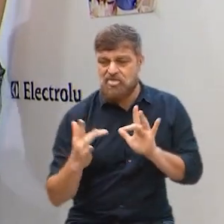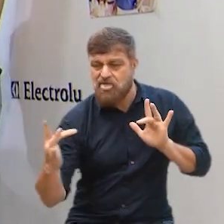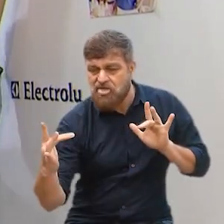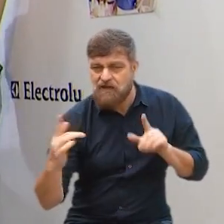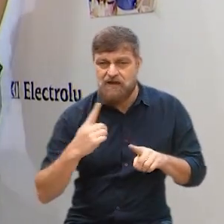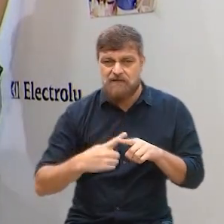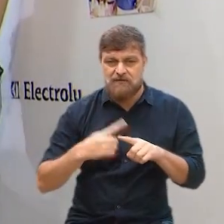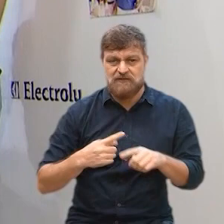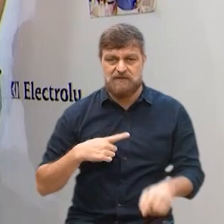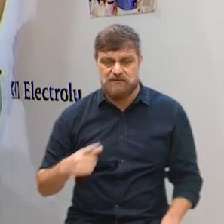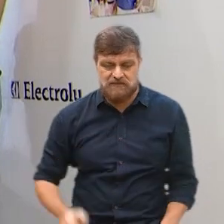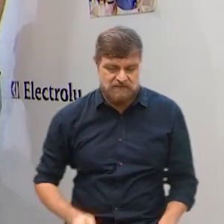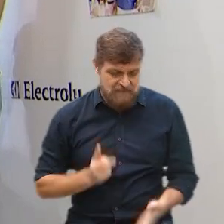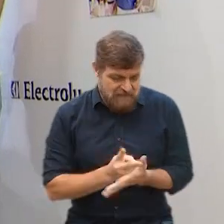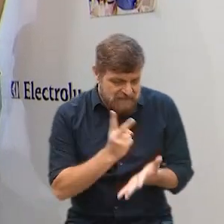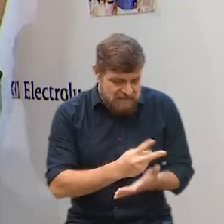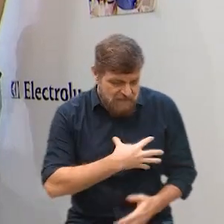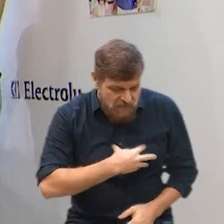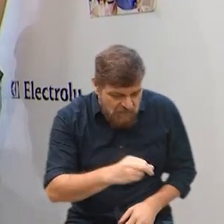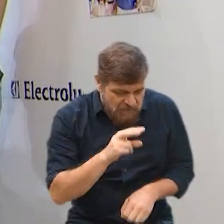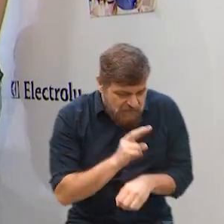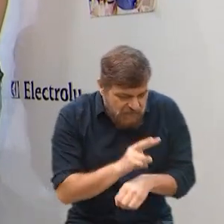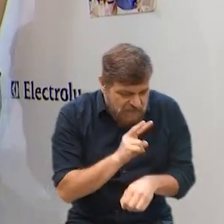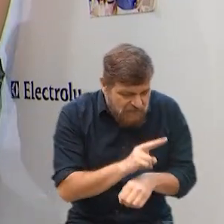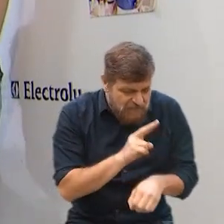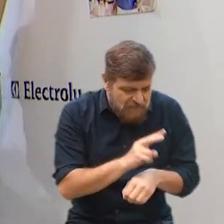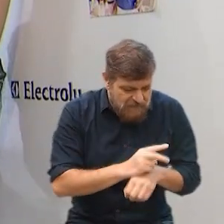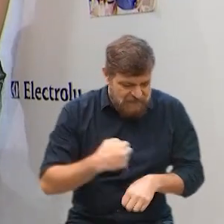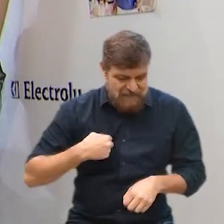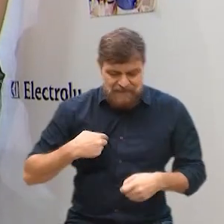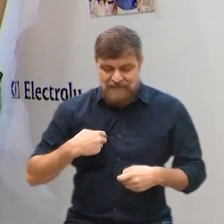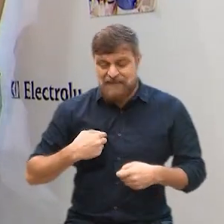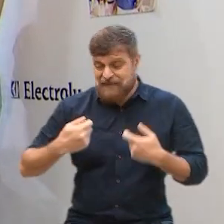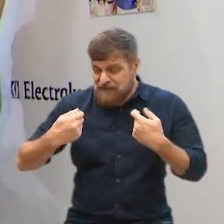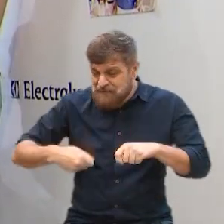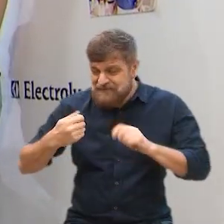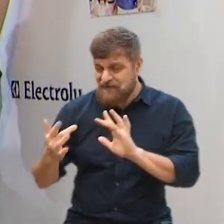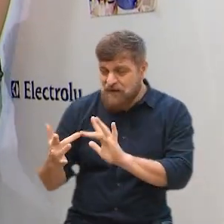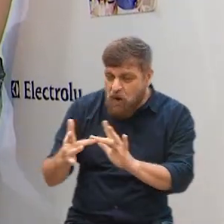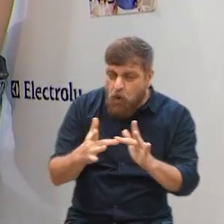é uma conversação só infantil ali, né? E eu precisava desse